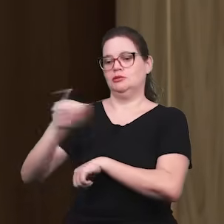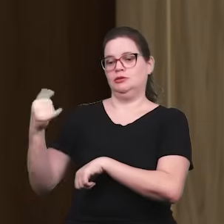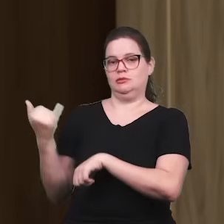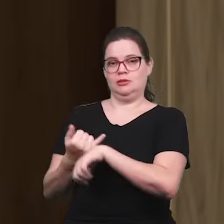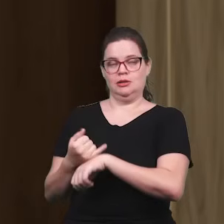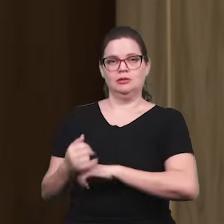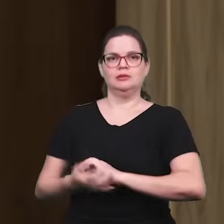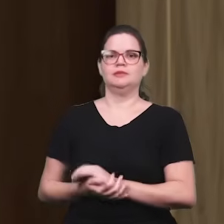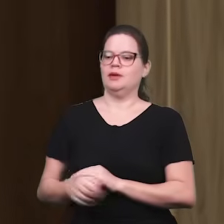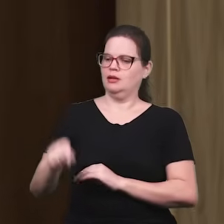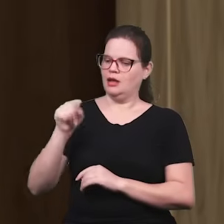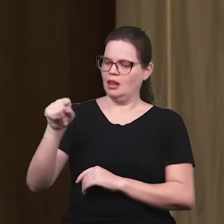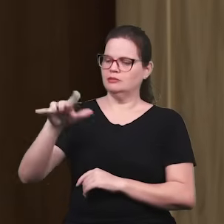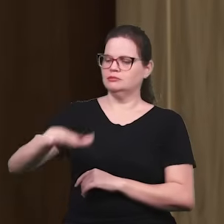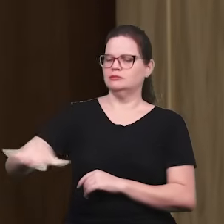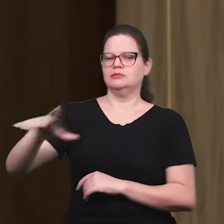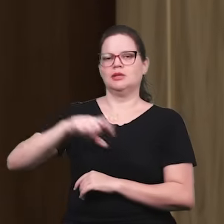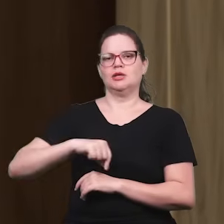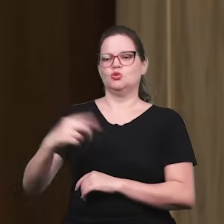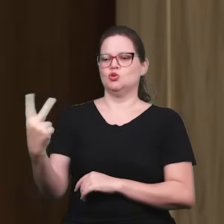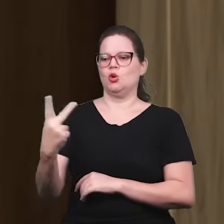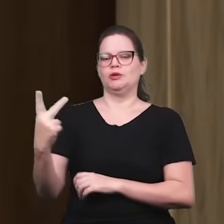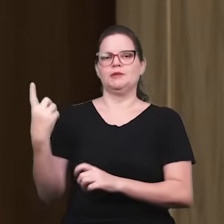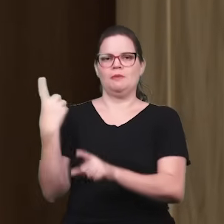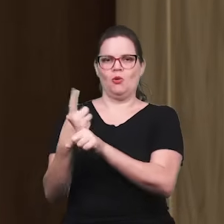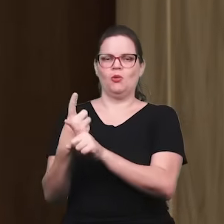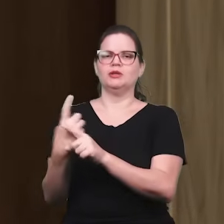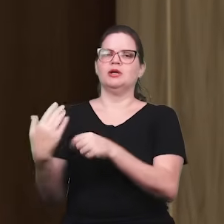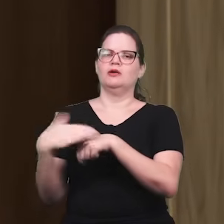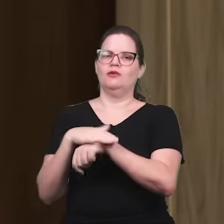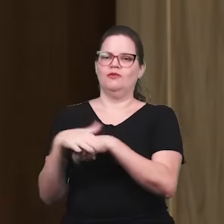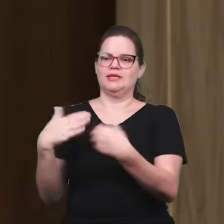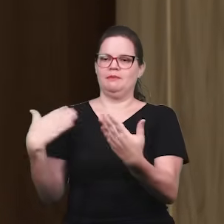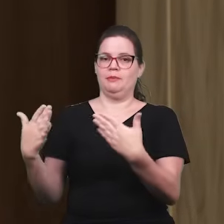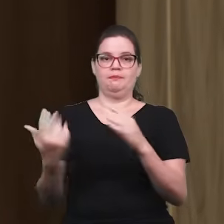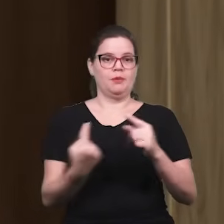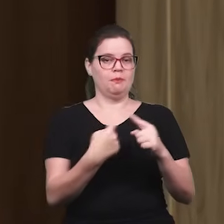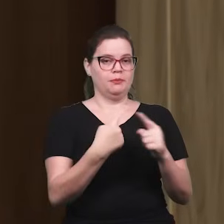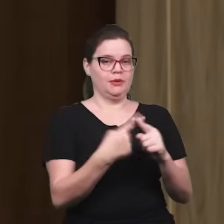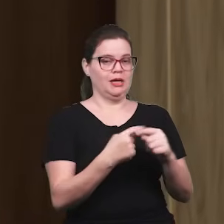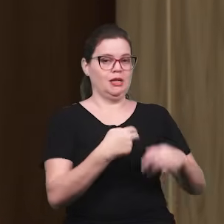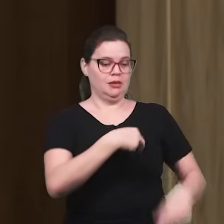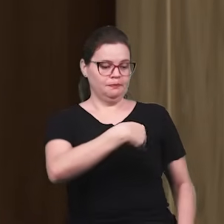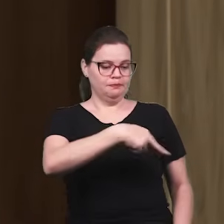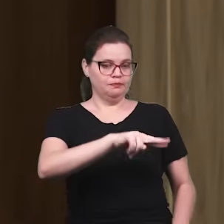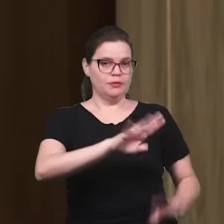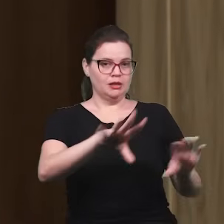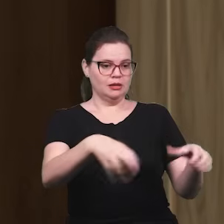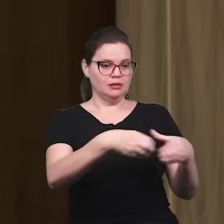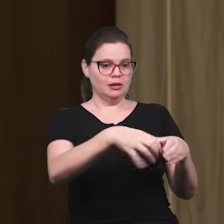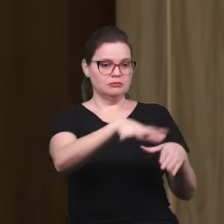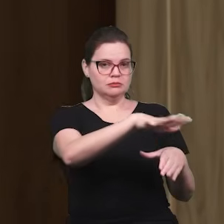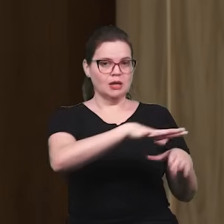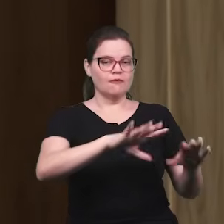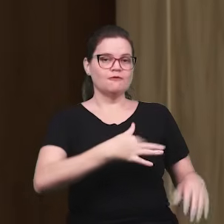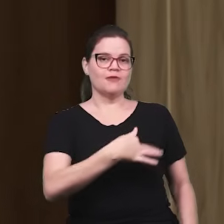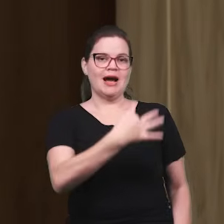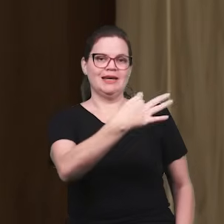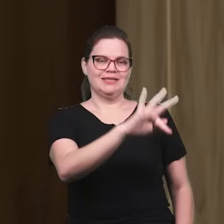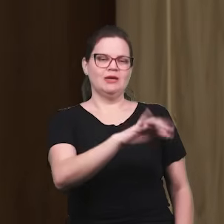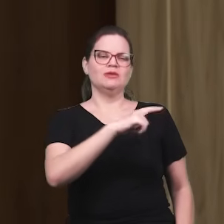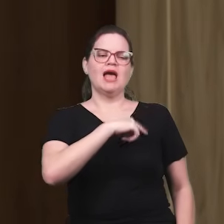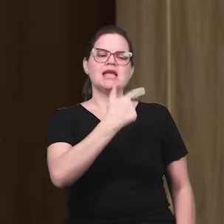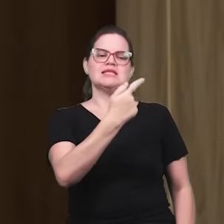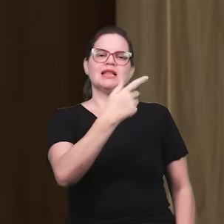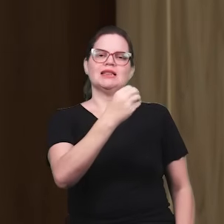ele encontra Nicodemos, que era um membro, um dos 70 do Sinédrio, e ele veio de